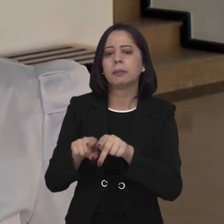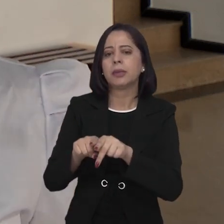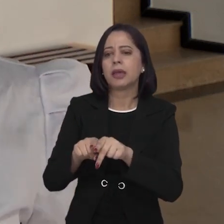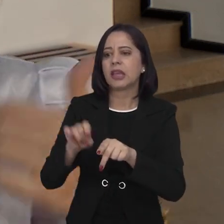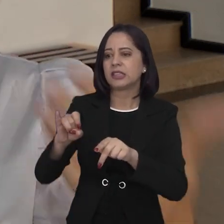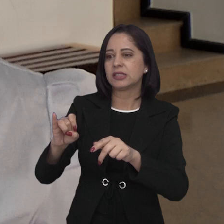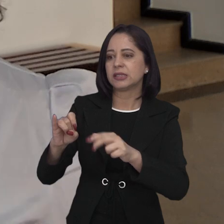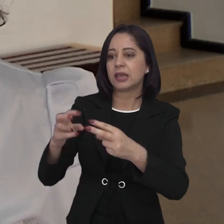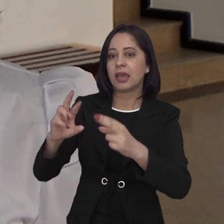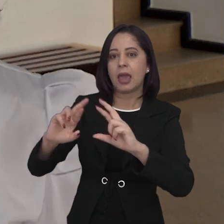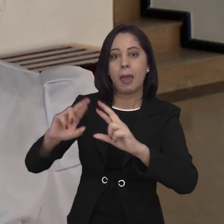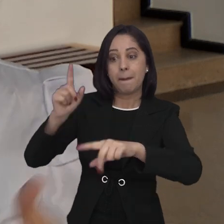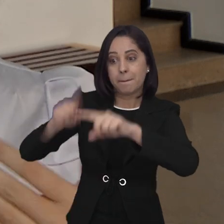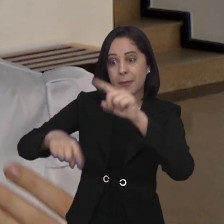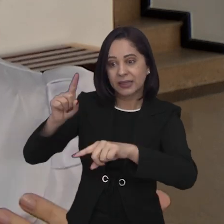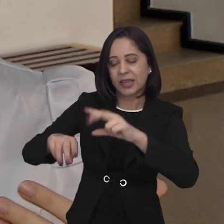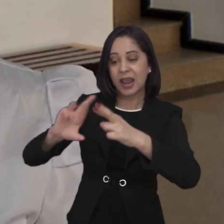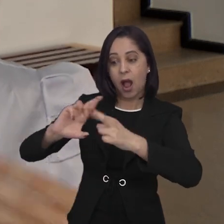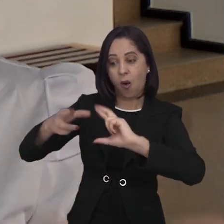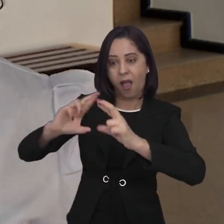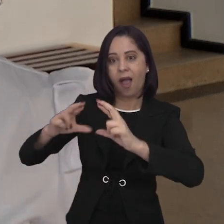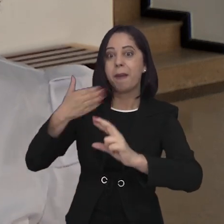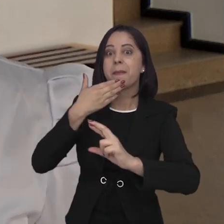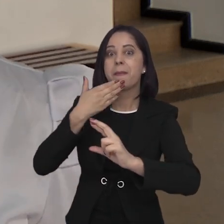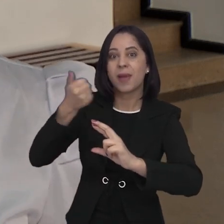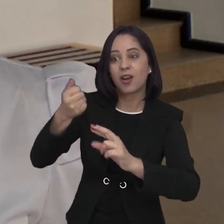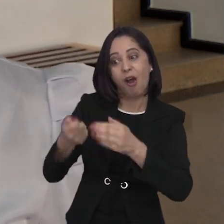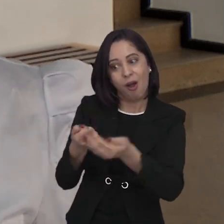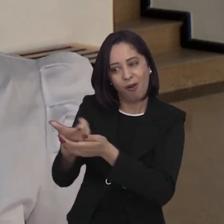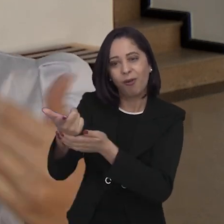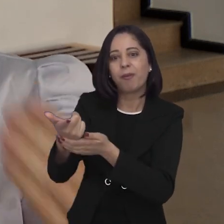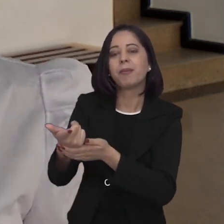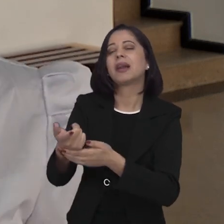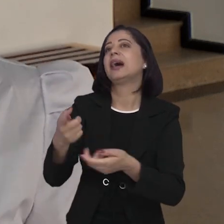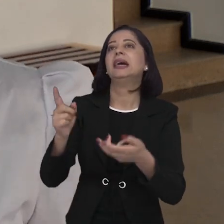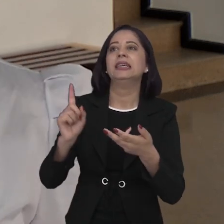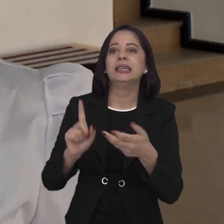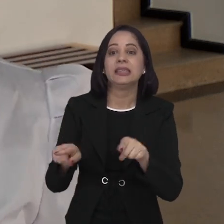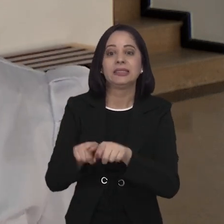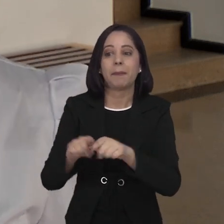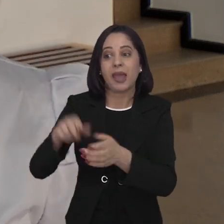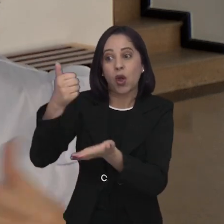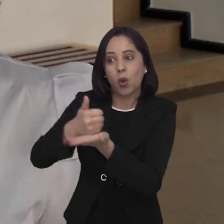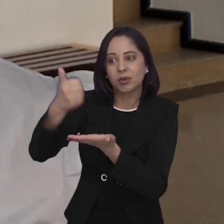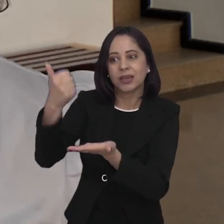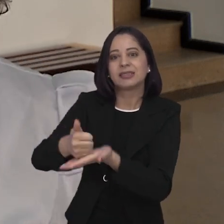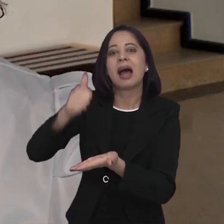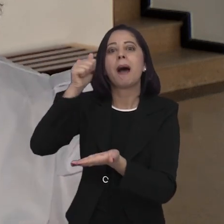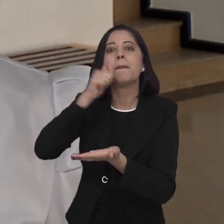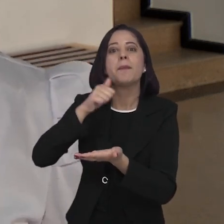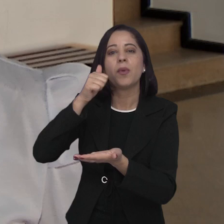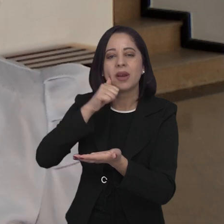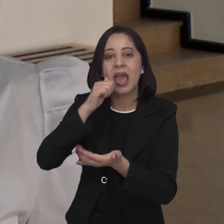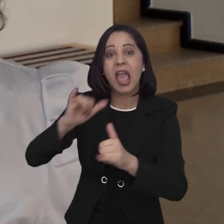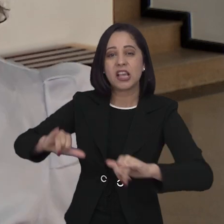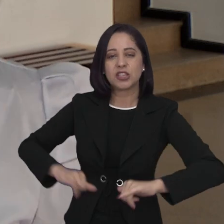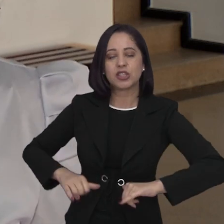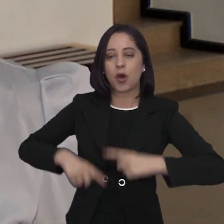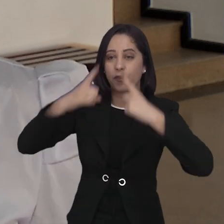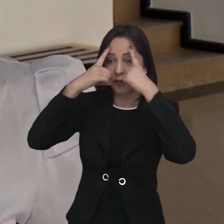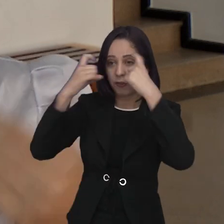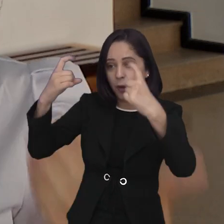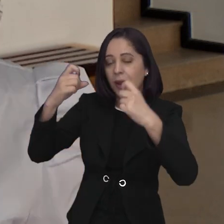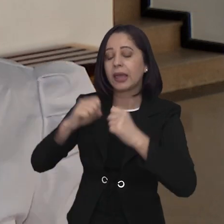favorecimento ainda a produtos recicláveis e biodegradáveis, ainda contratação de mulheres vítimas